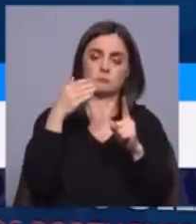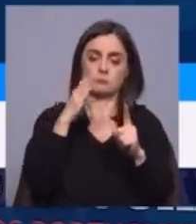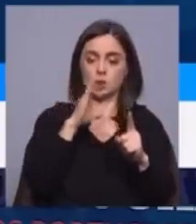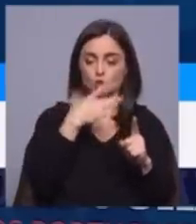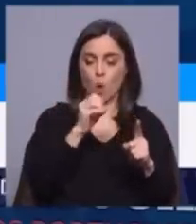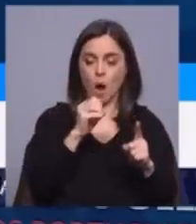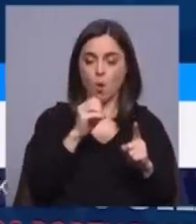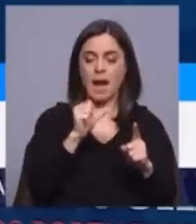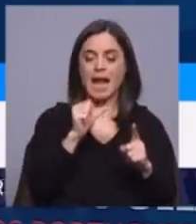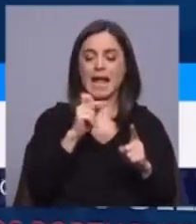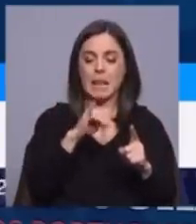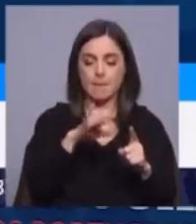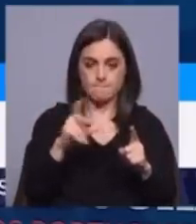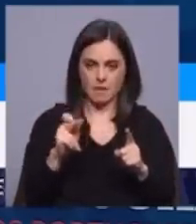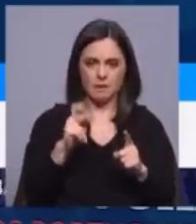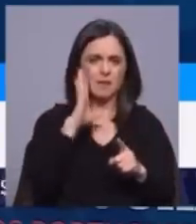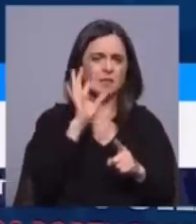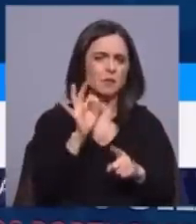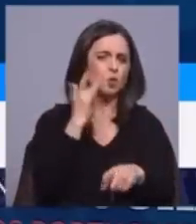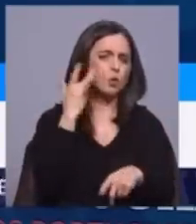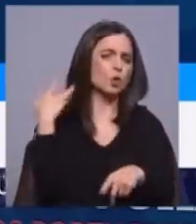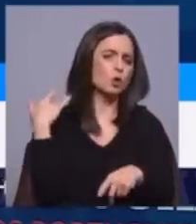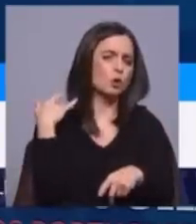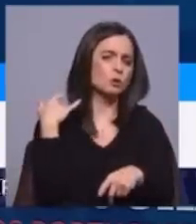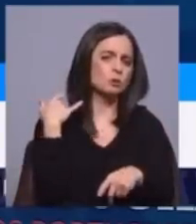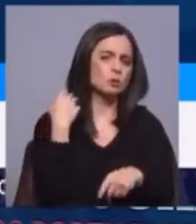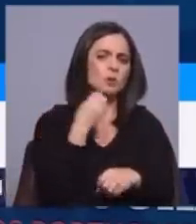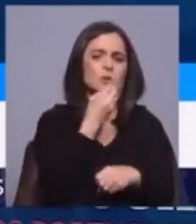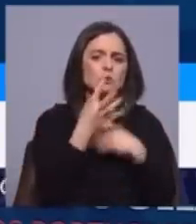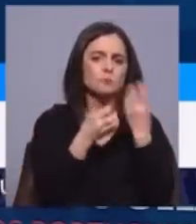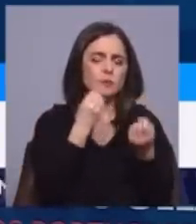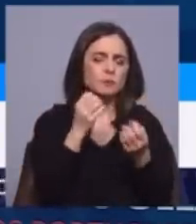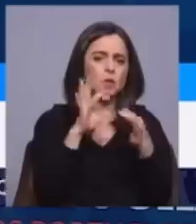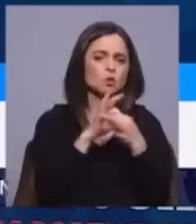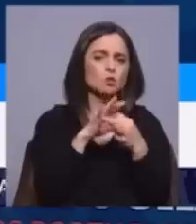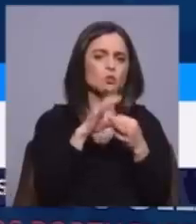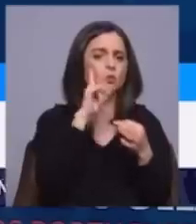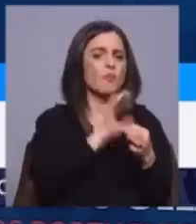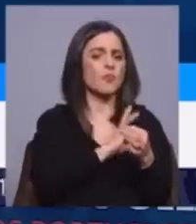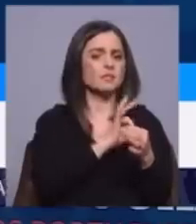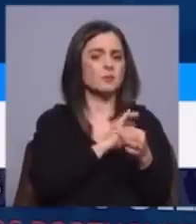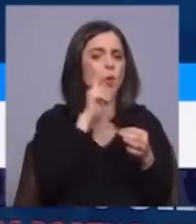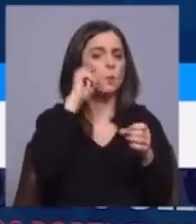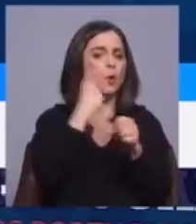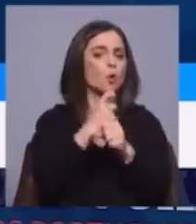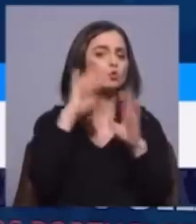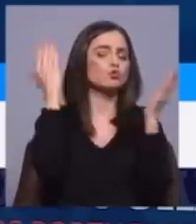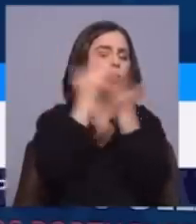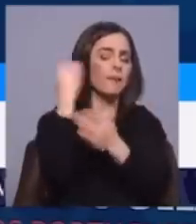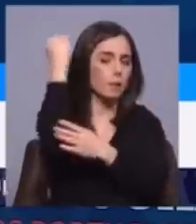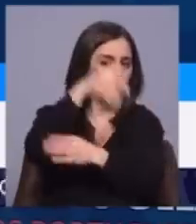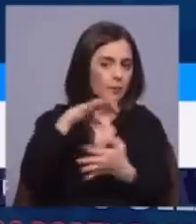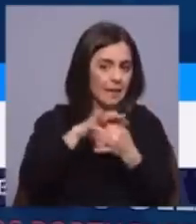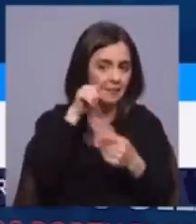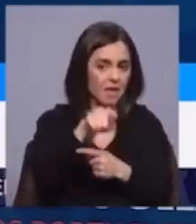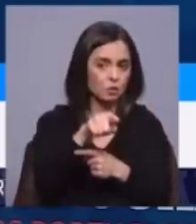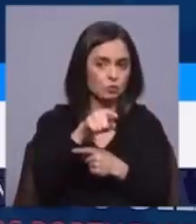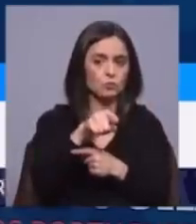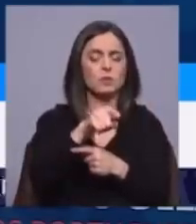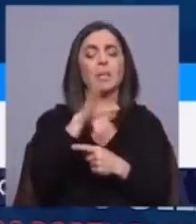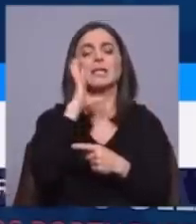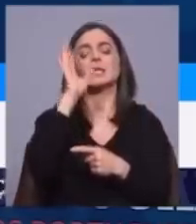Gama tentou o António Costa obter alguns esclarecimento da senhora procura Geral da República sobre isto procuro saber